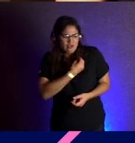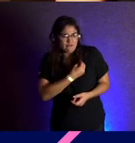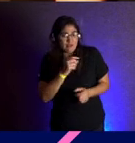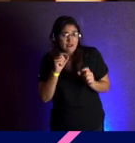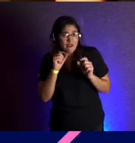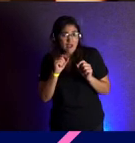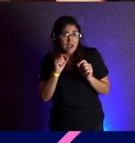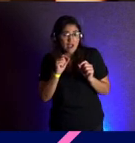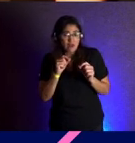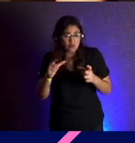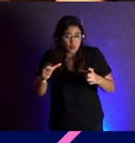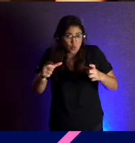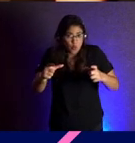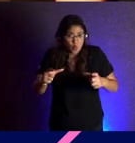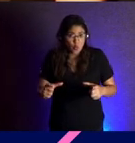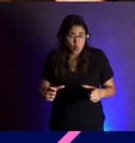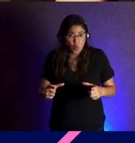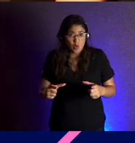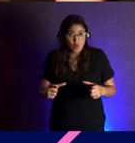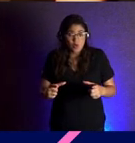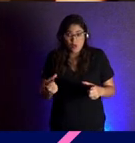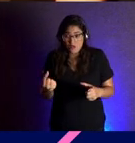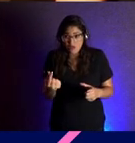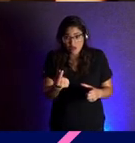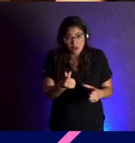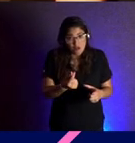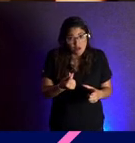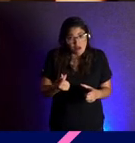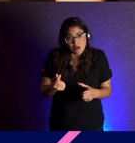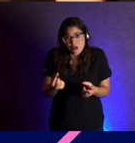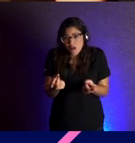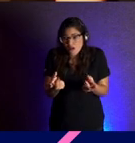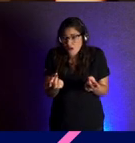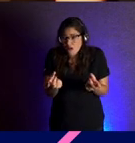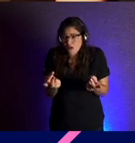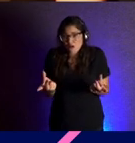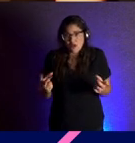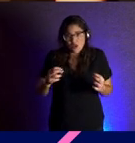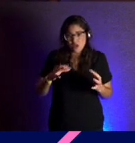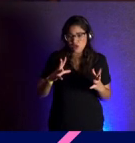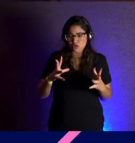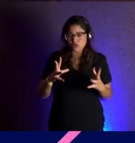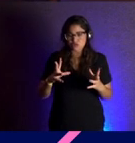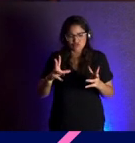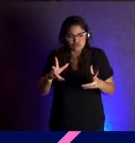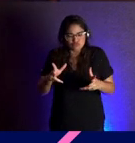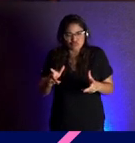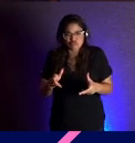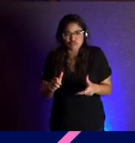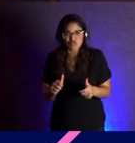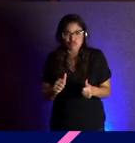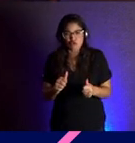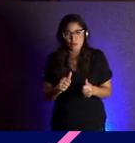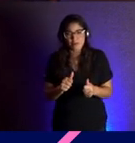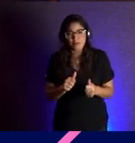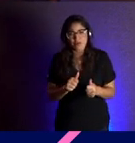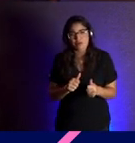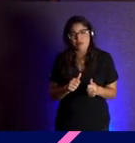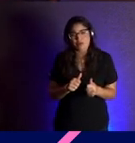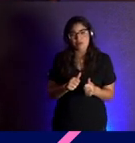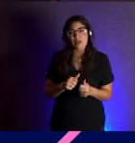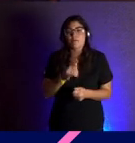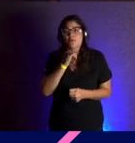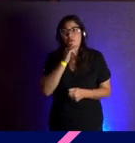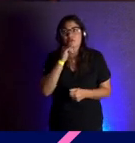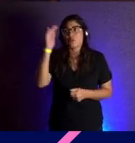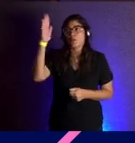é monopólico. Então, quem domina, no caso do Brasil, né, são poucos